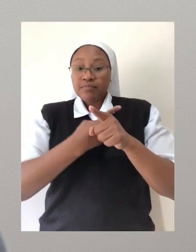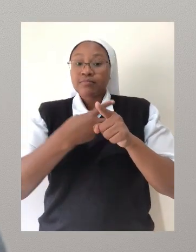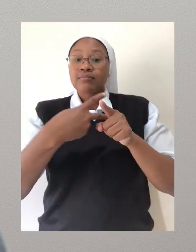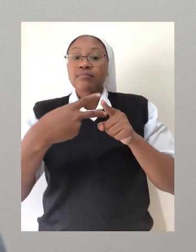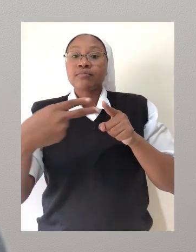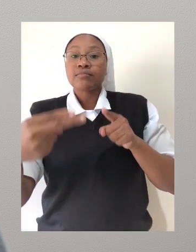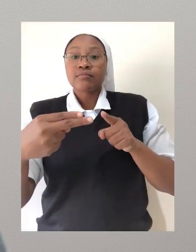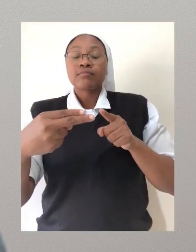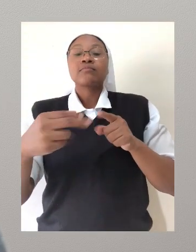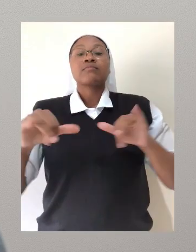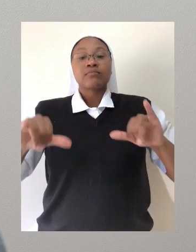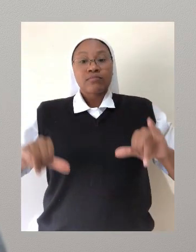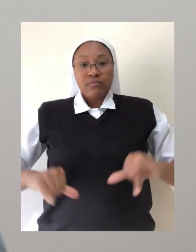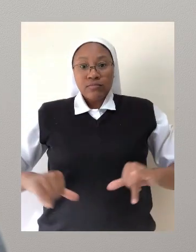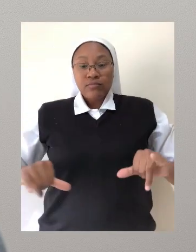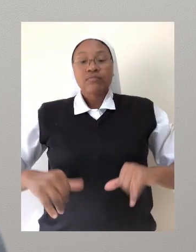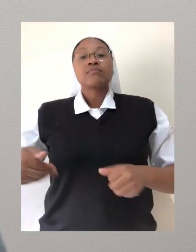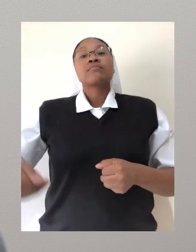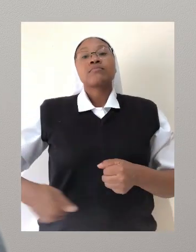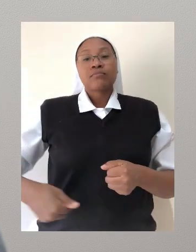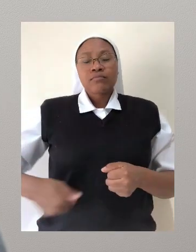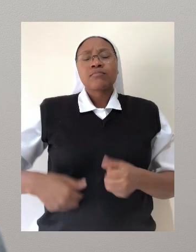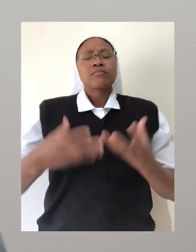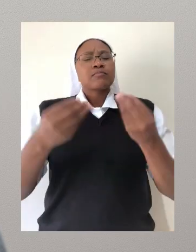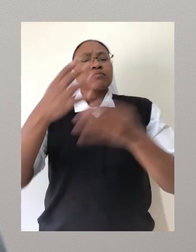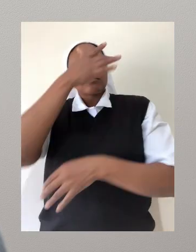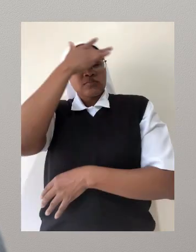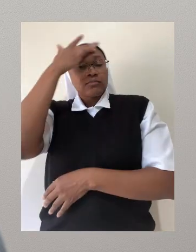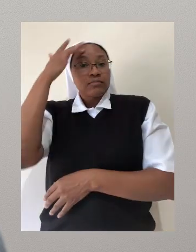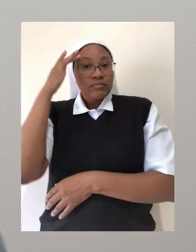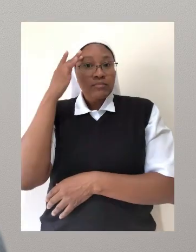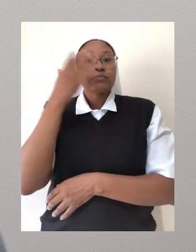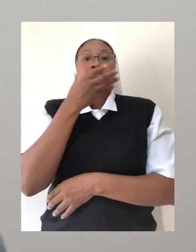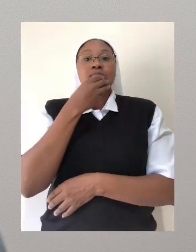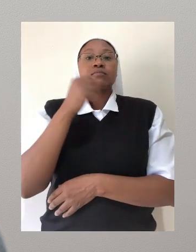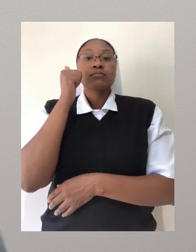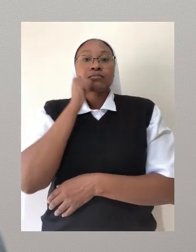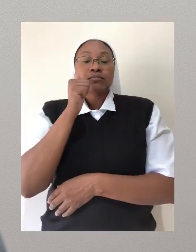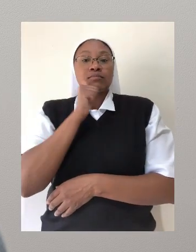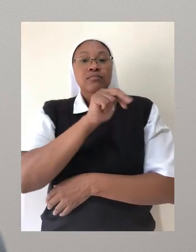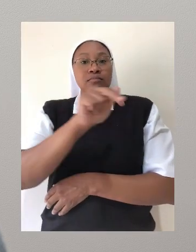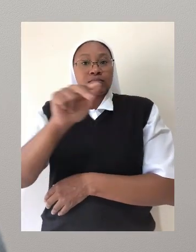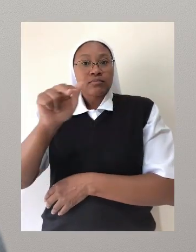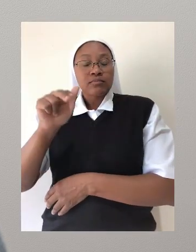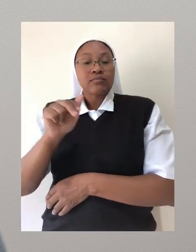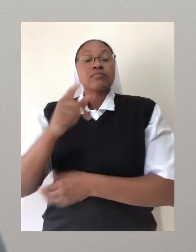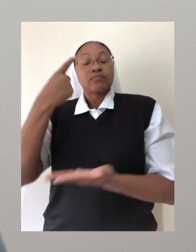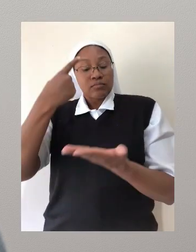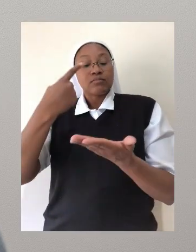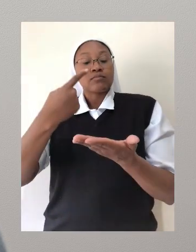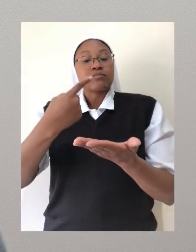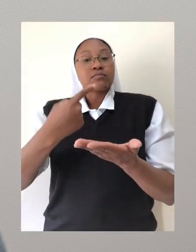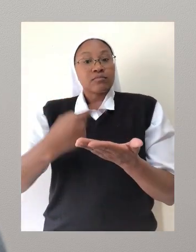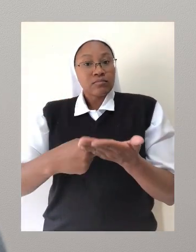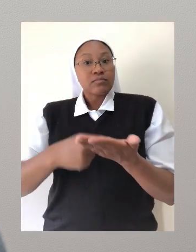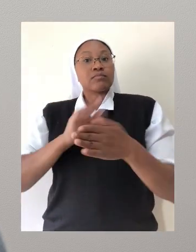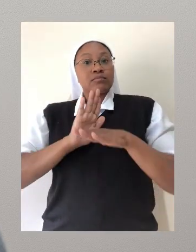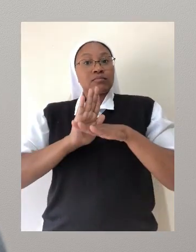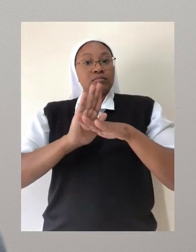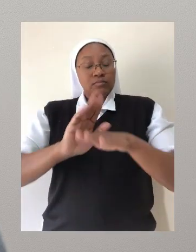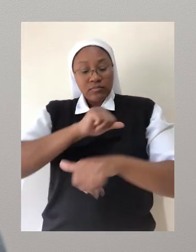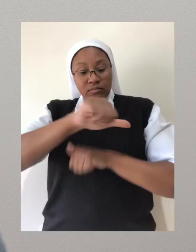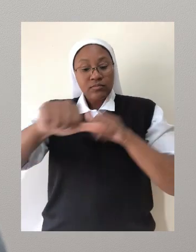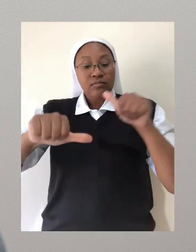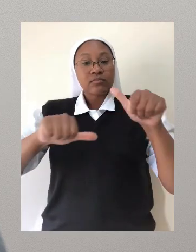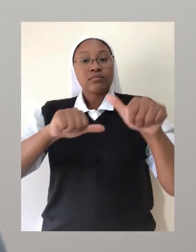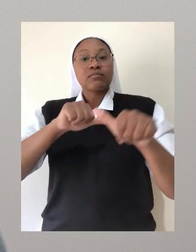para enfrentarem um flagelo da fome, sofrido por uma multidão de irmãos e irmãs, por meio de compromissos